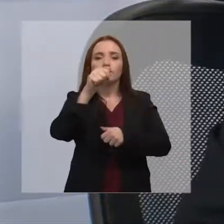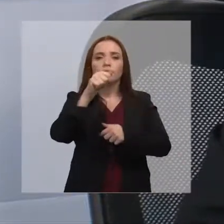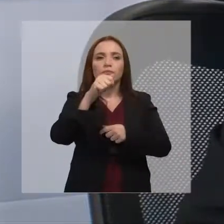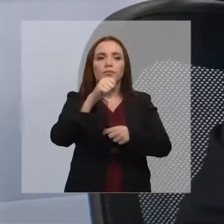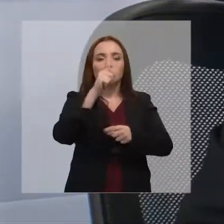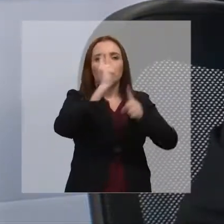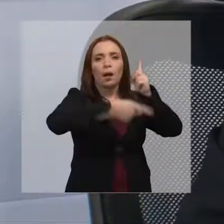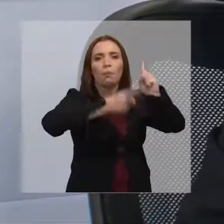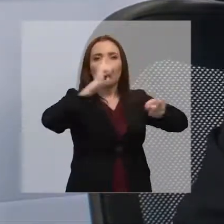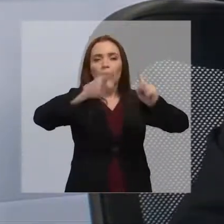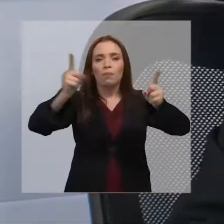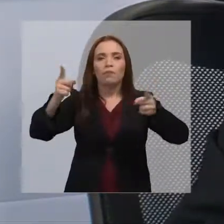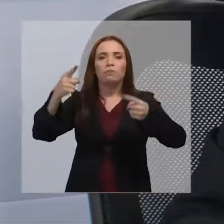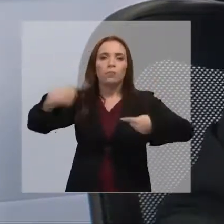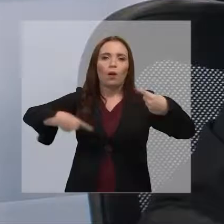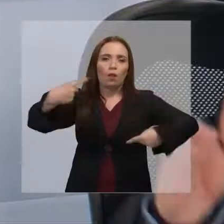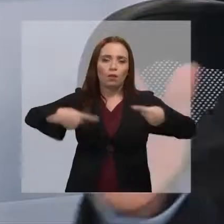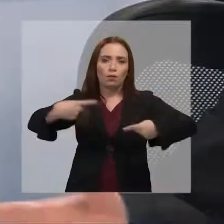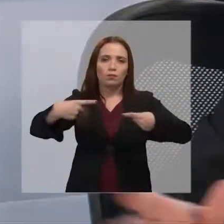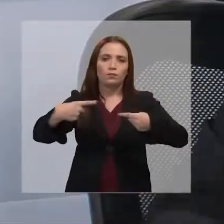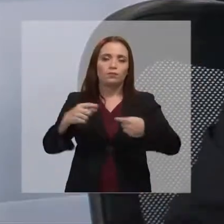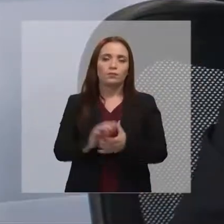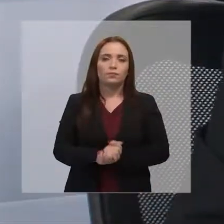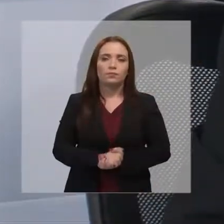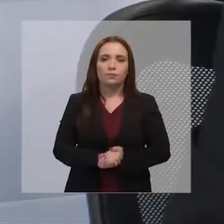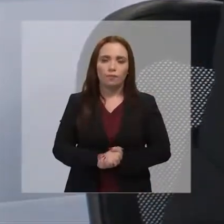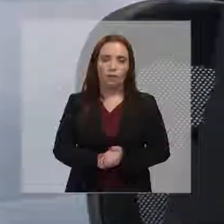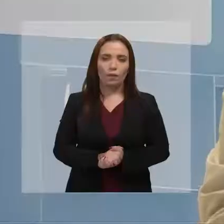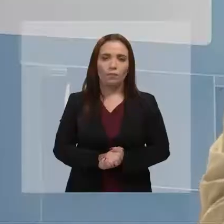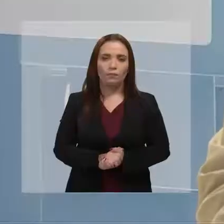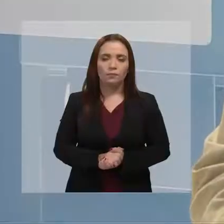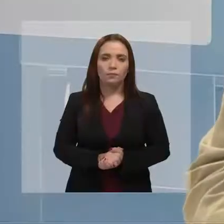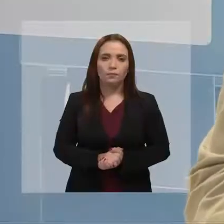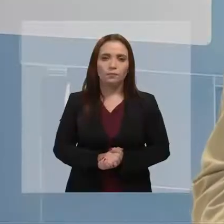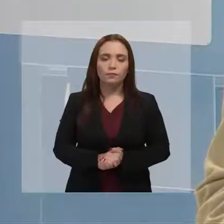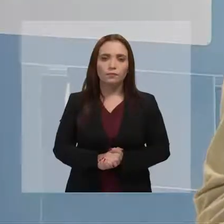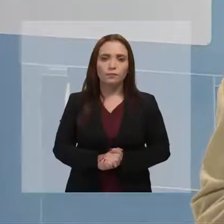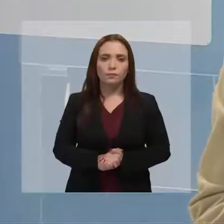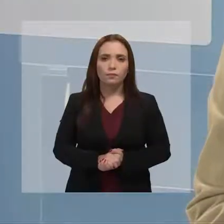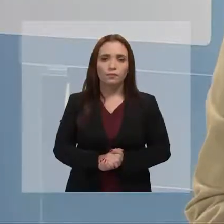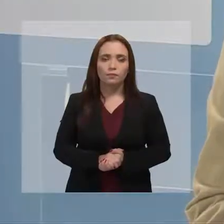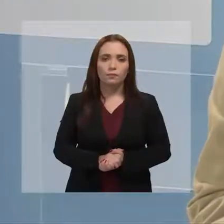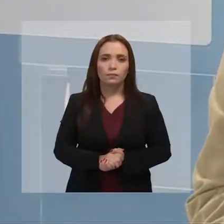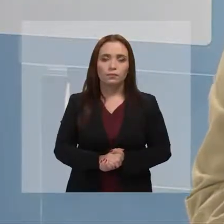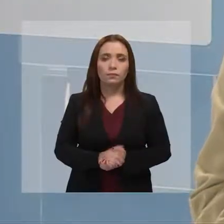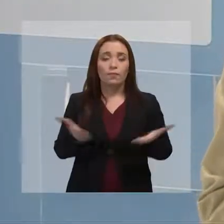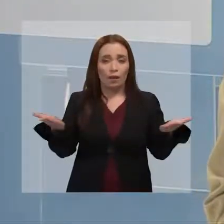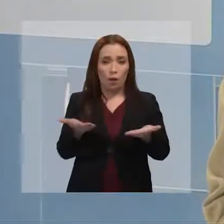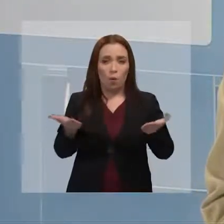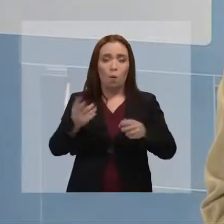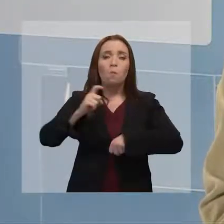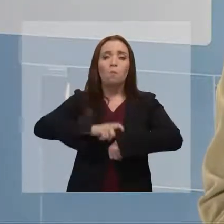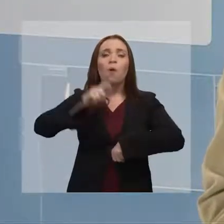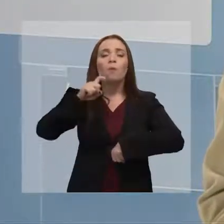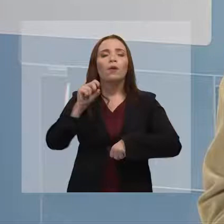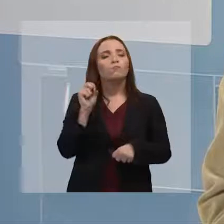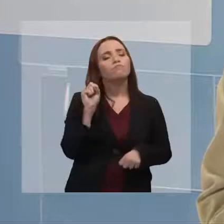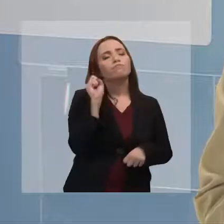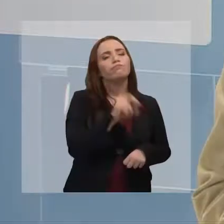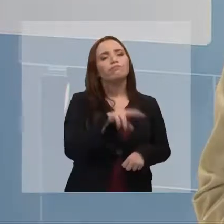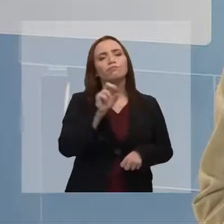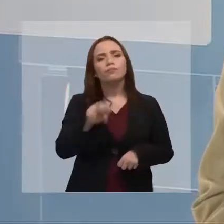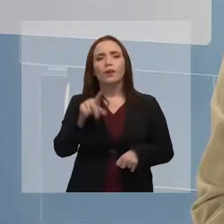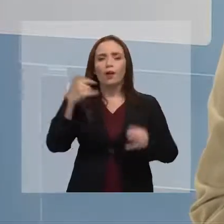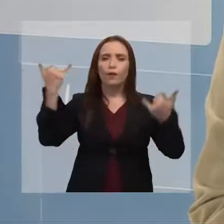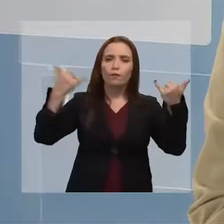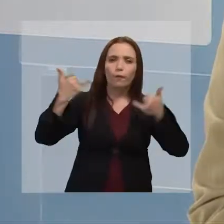atropelando determinadas ações políticas e administrativas. O que a gente vive agora, observa